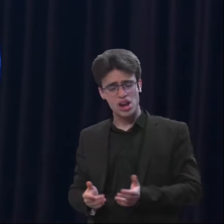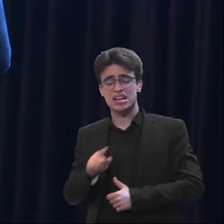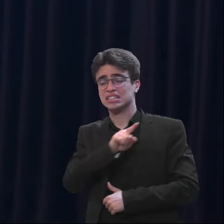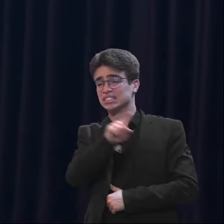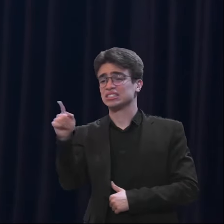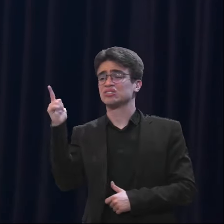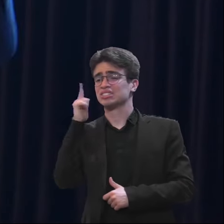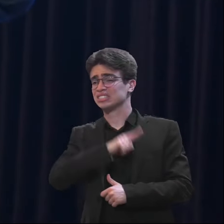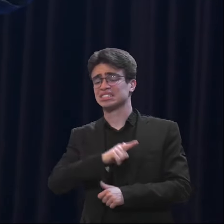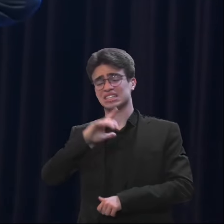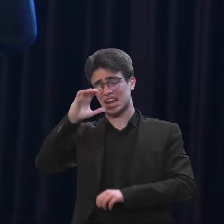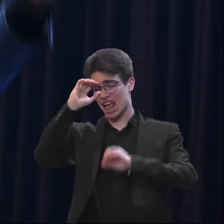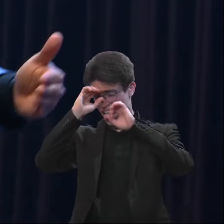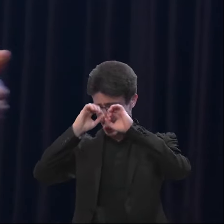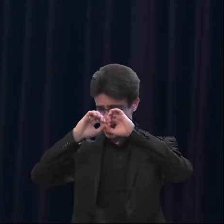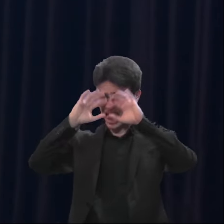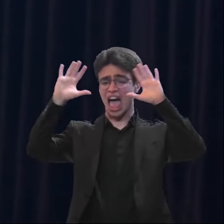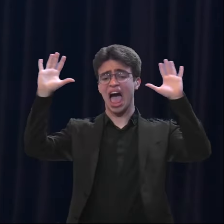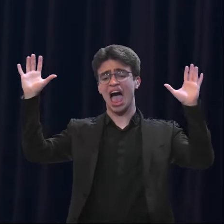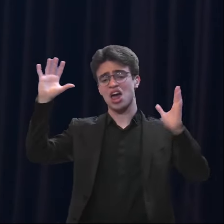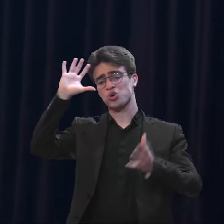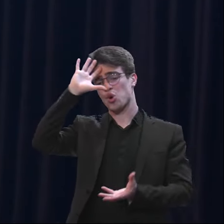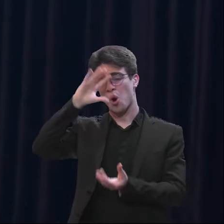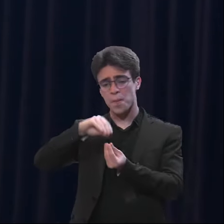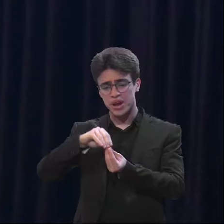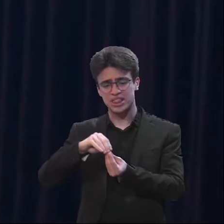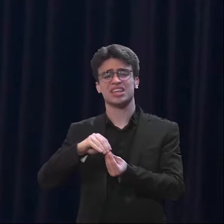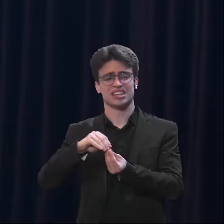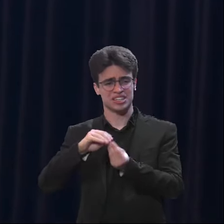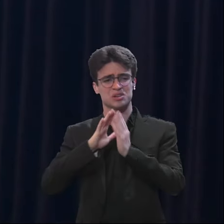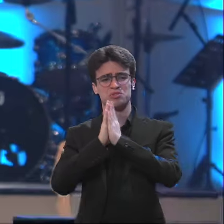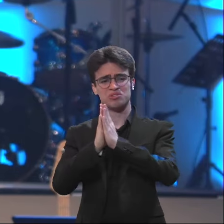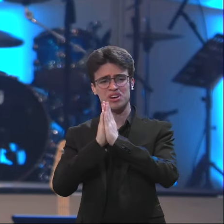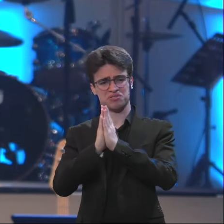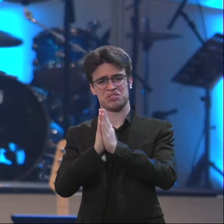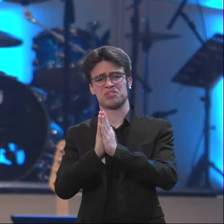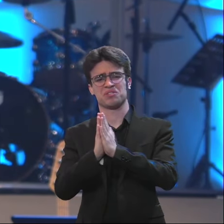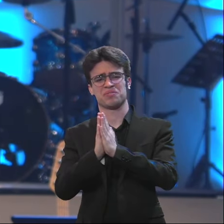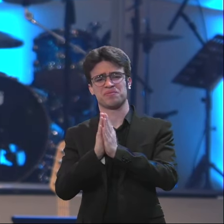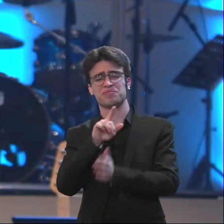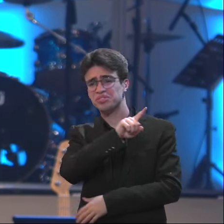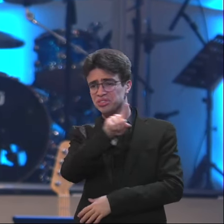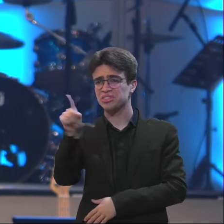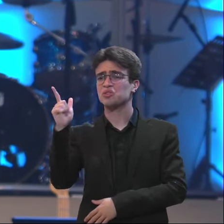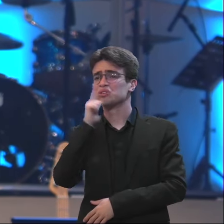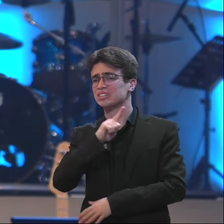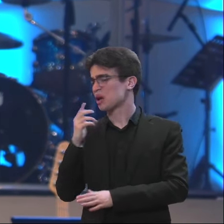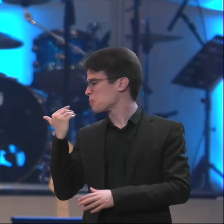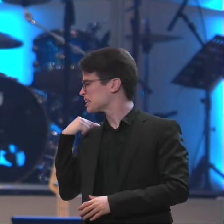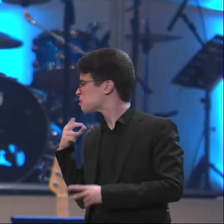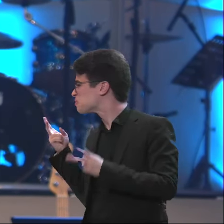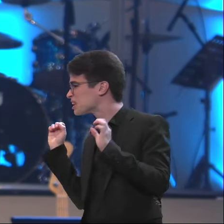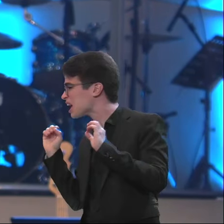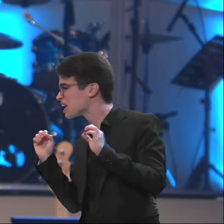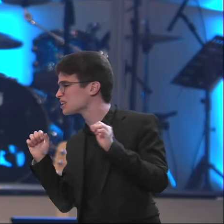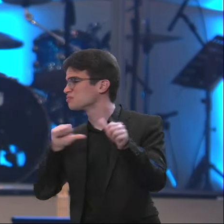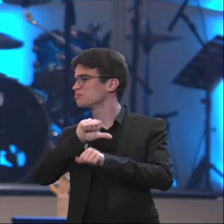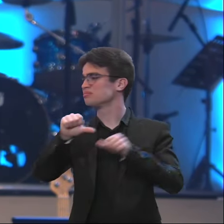deles seja um aberto. Que eles possam perceber coisas que não percebiam. Que